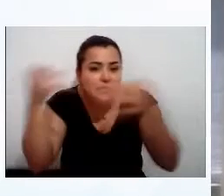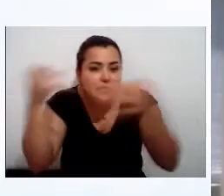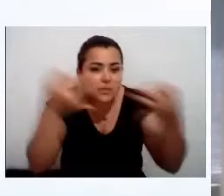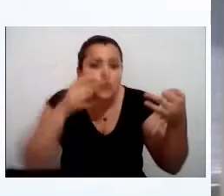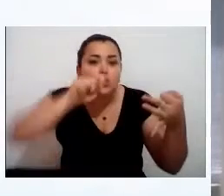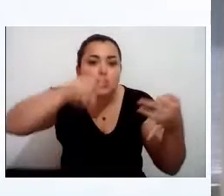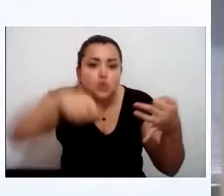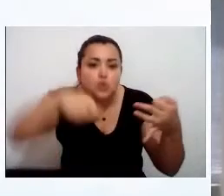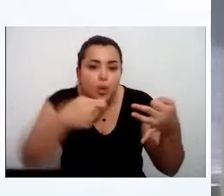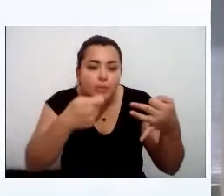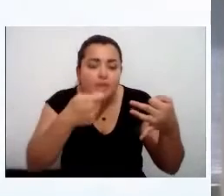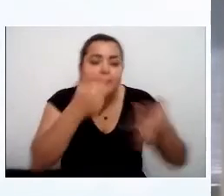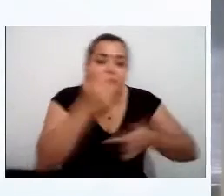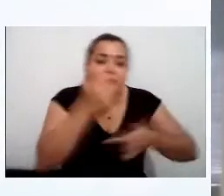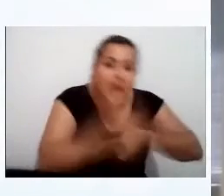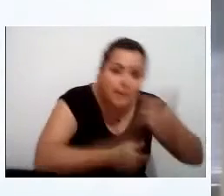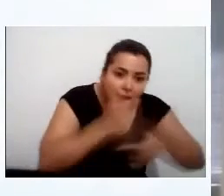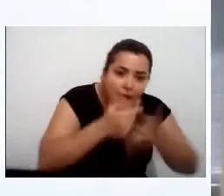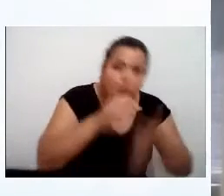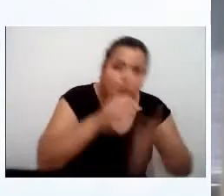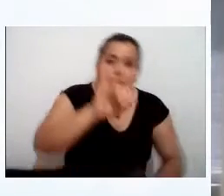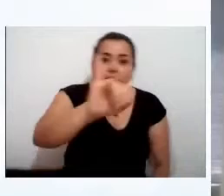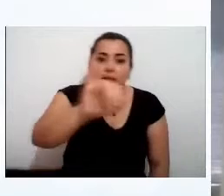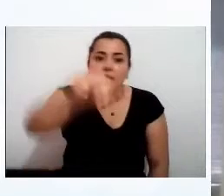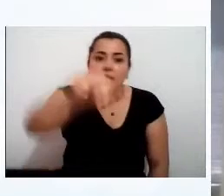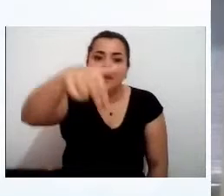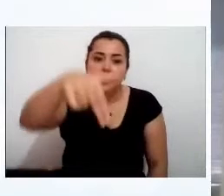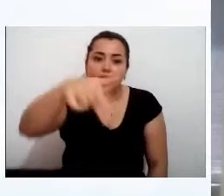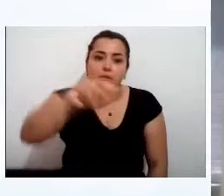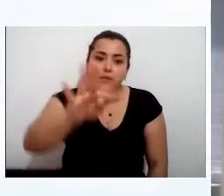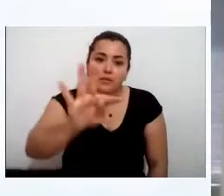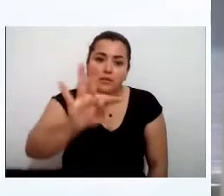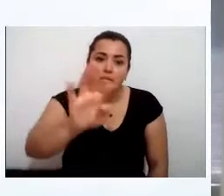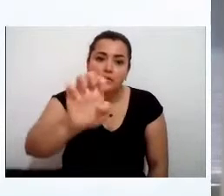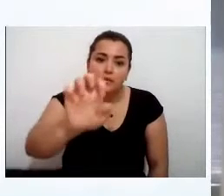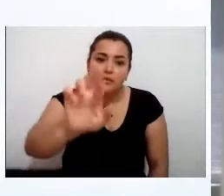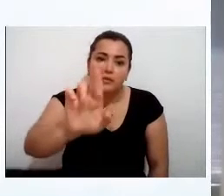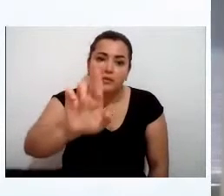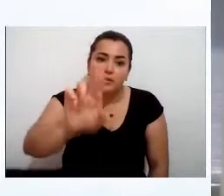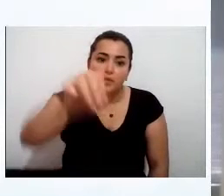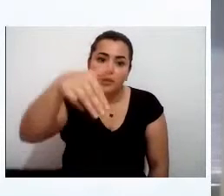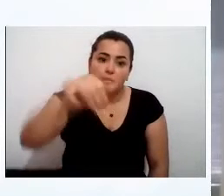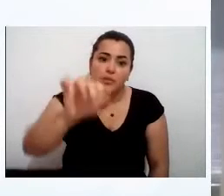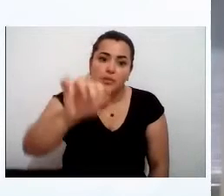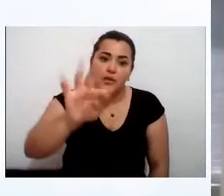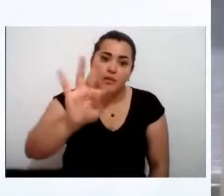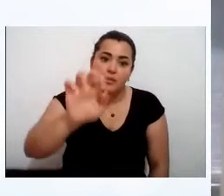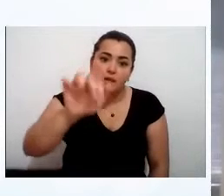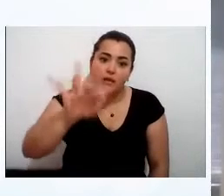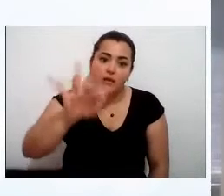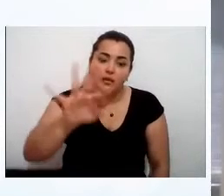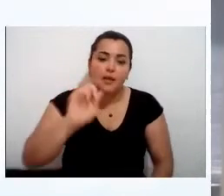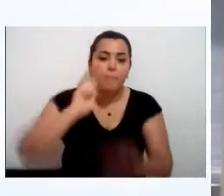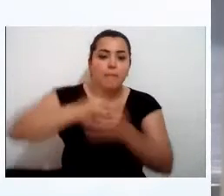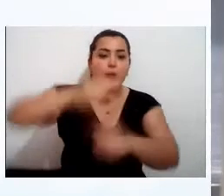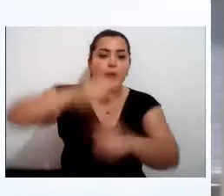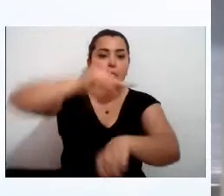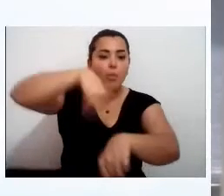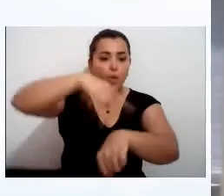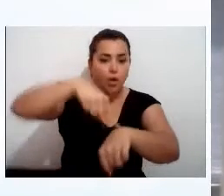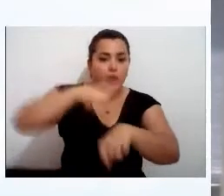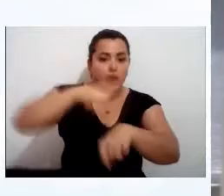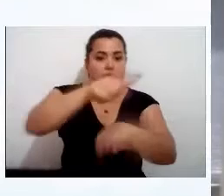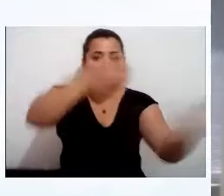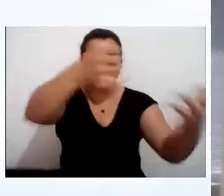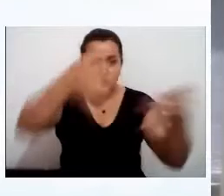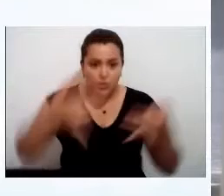intermitente. Eu queria que você fizesse uma análise geral sobre a reforma, né? O que aconteceu nesses 3 anos, e que você fale também sobre o trabalho intermitente, que